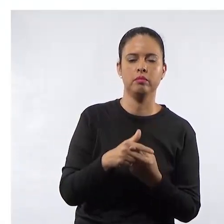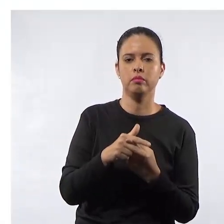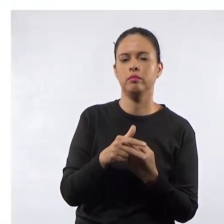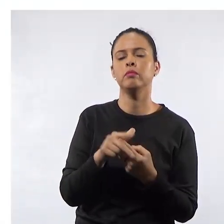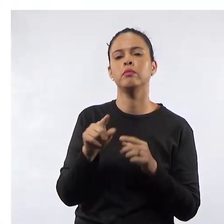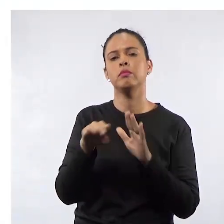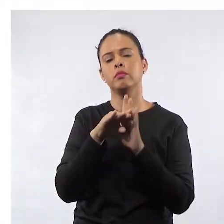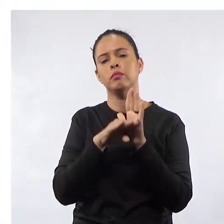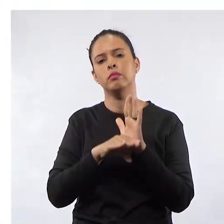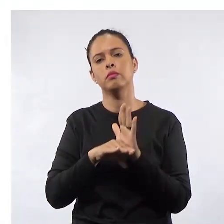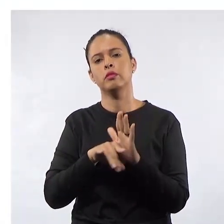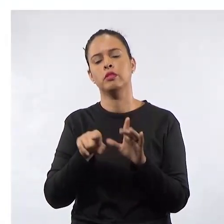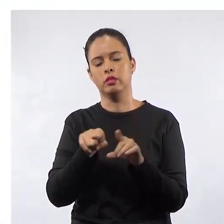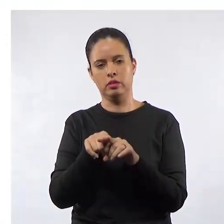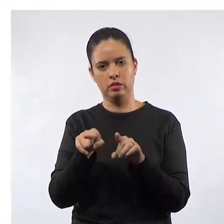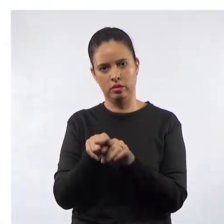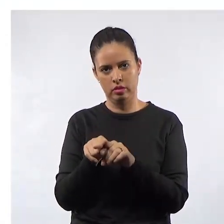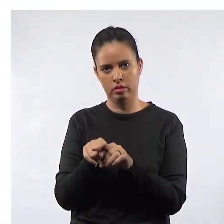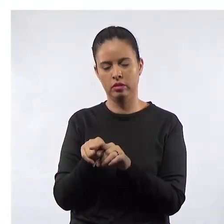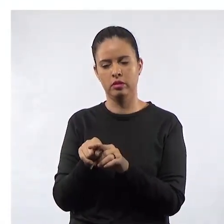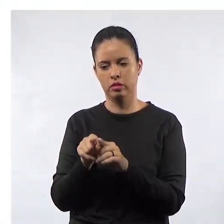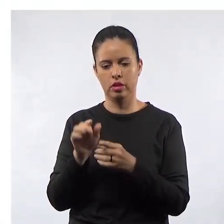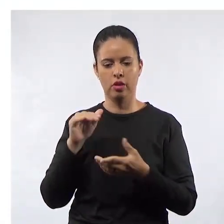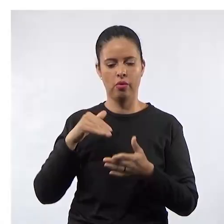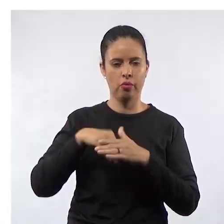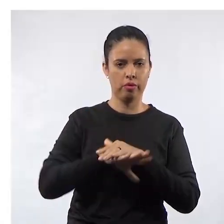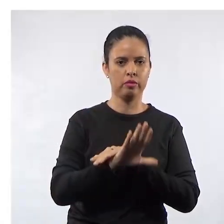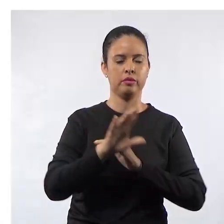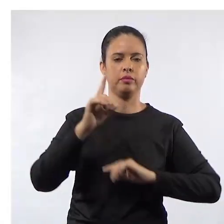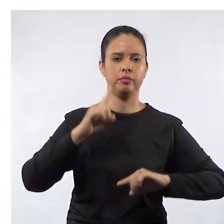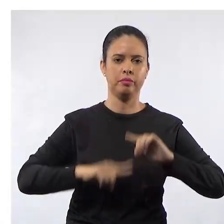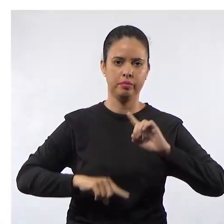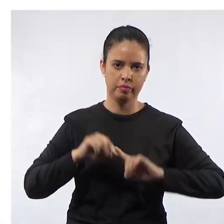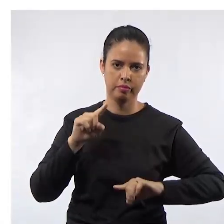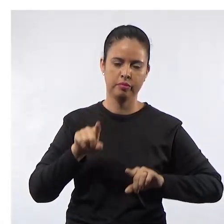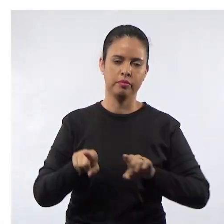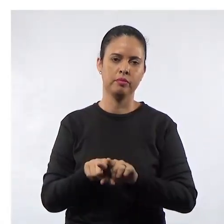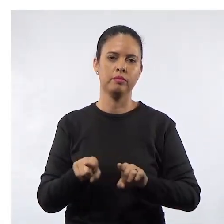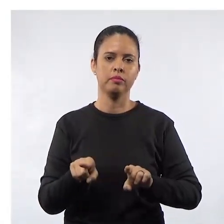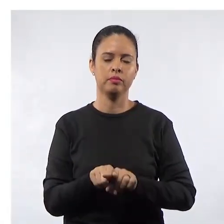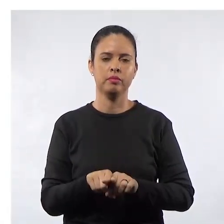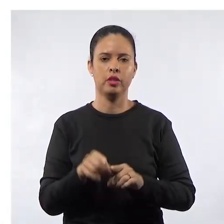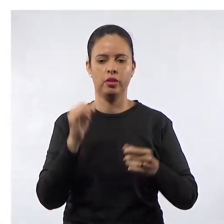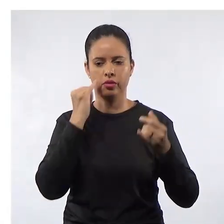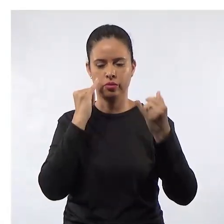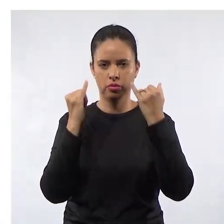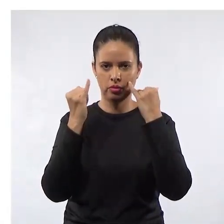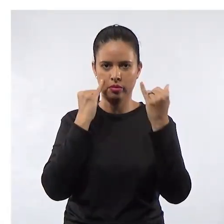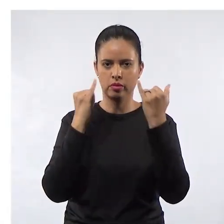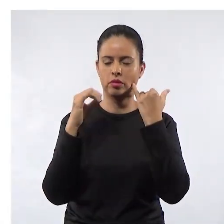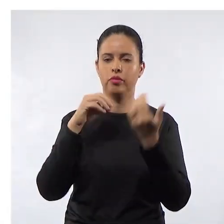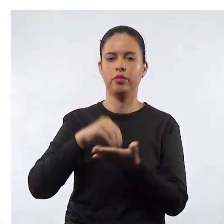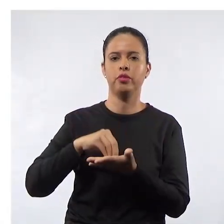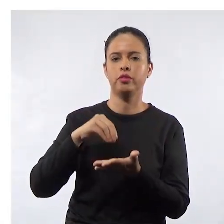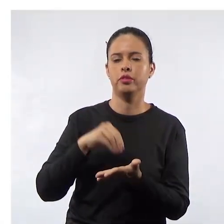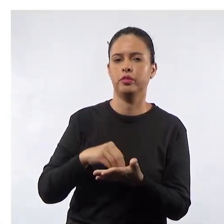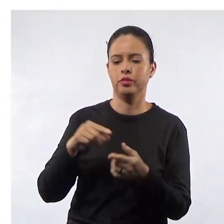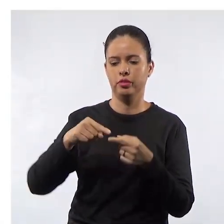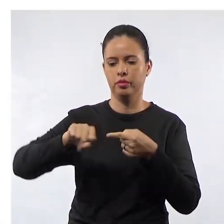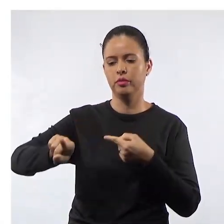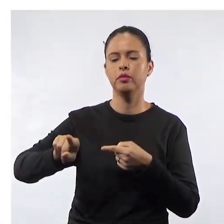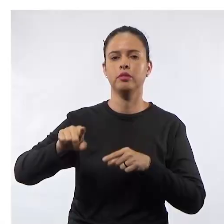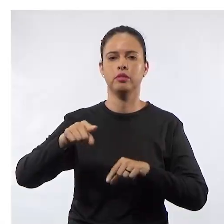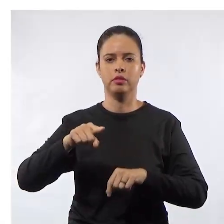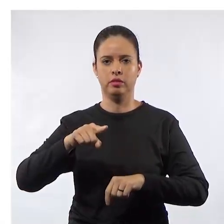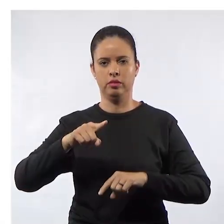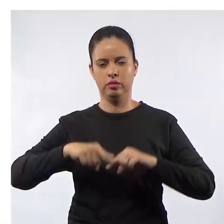manipulação, apresentação ou acondicionamento de seus produtos, bem como por informações insuficientes ou